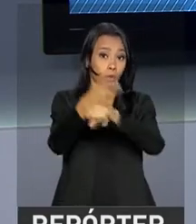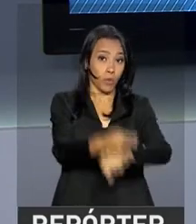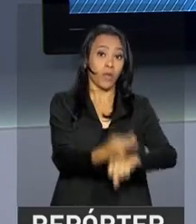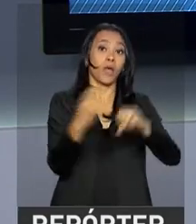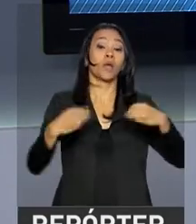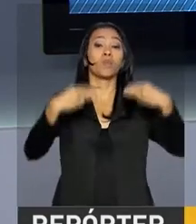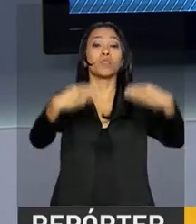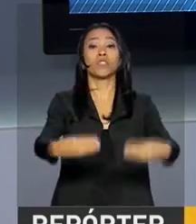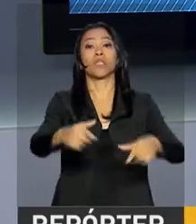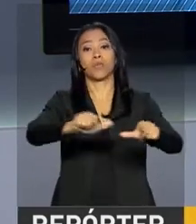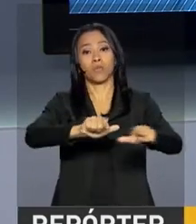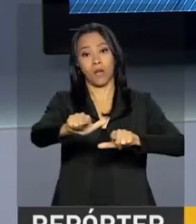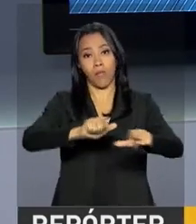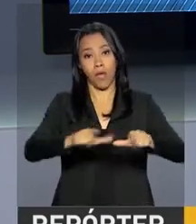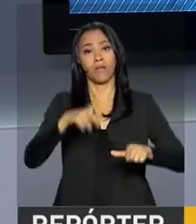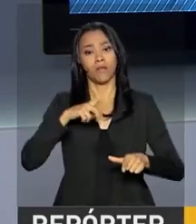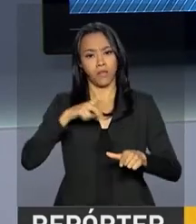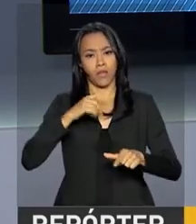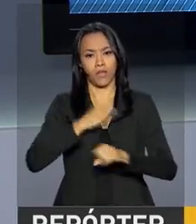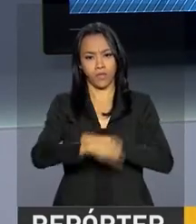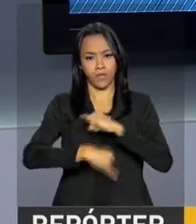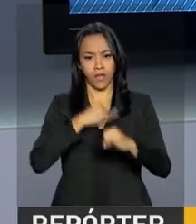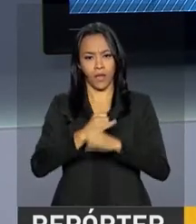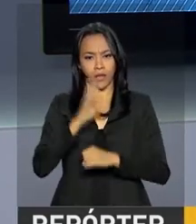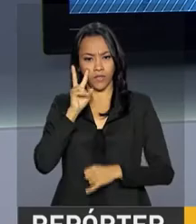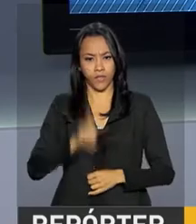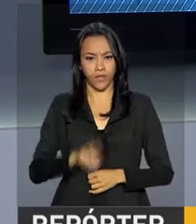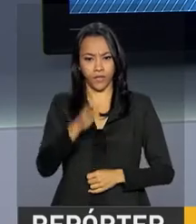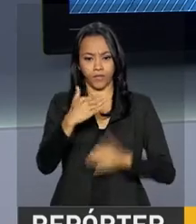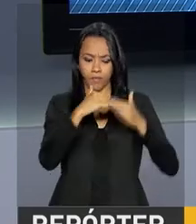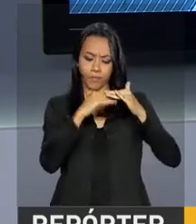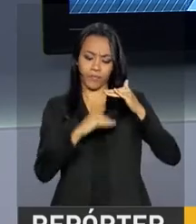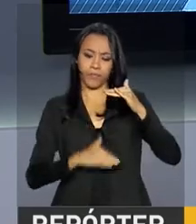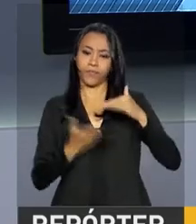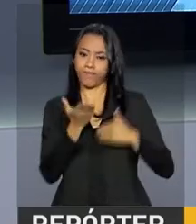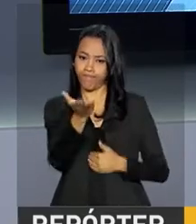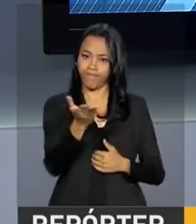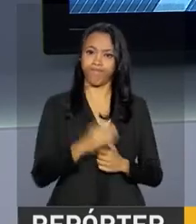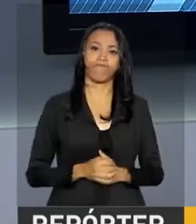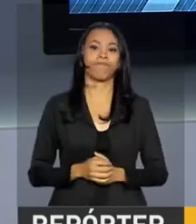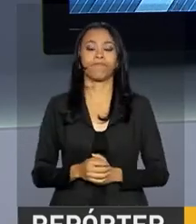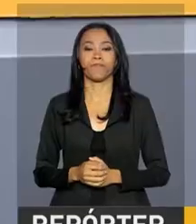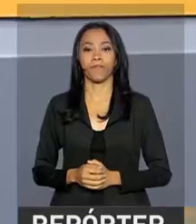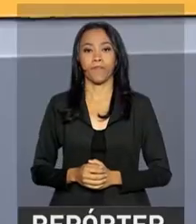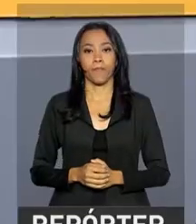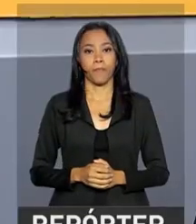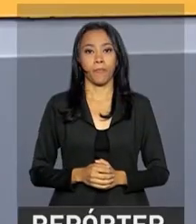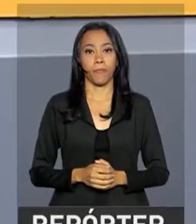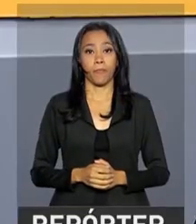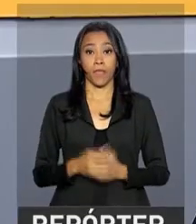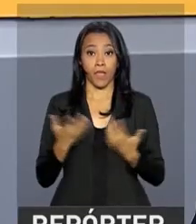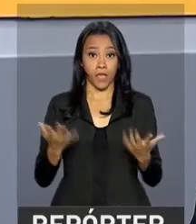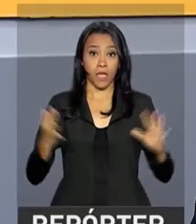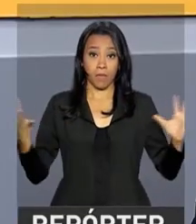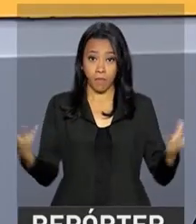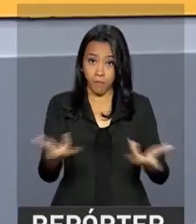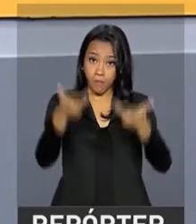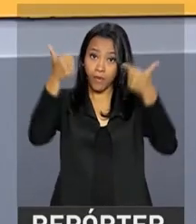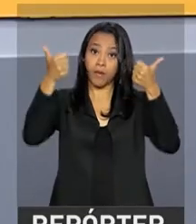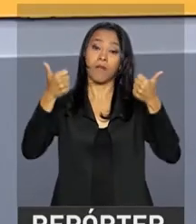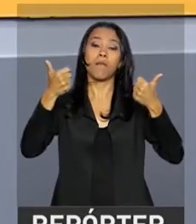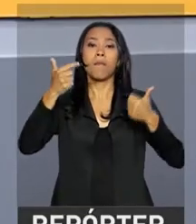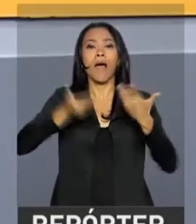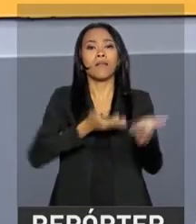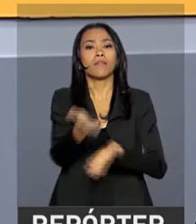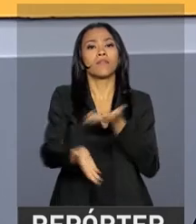do trabalho no site que aparece na sua tela há uma lista completa destes postos e para aprimorar cada vez mais